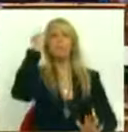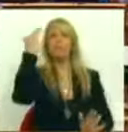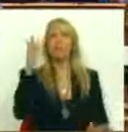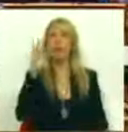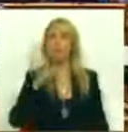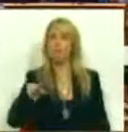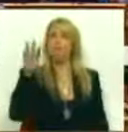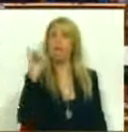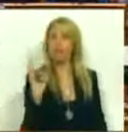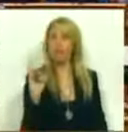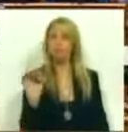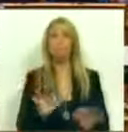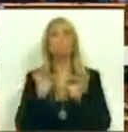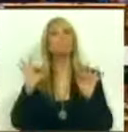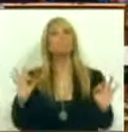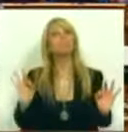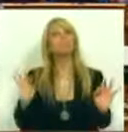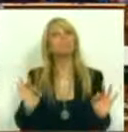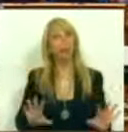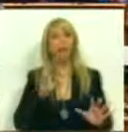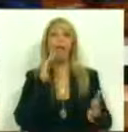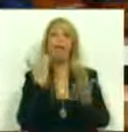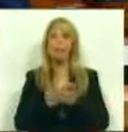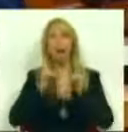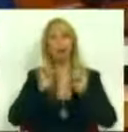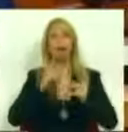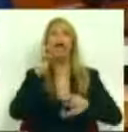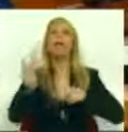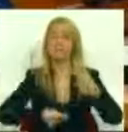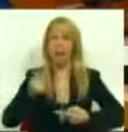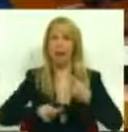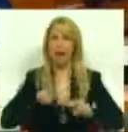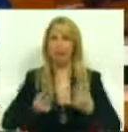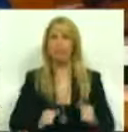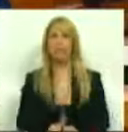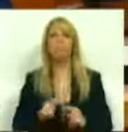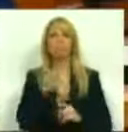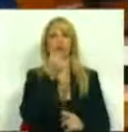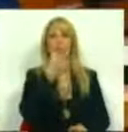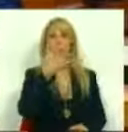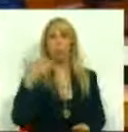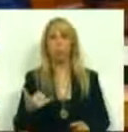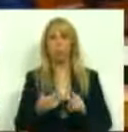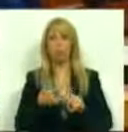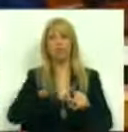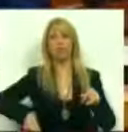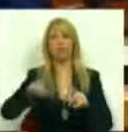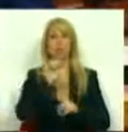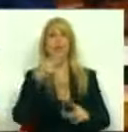do FMI como ponto de partida e de análise. Em 2012, a zona euro terá uma retração